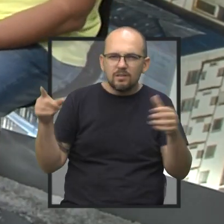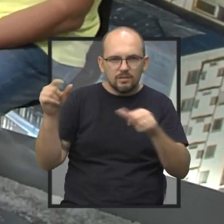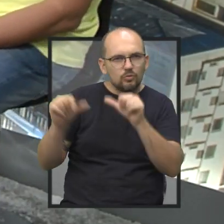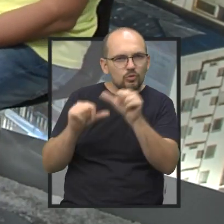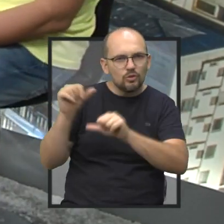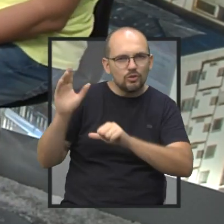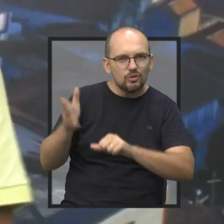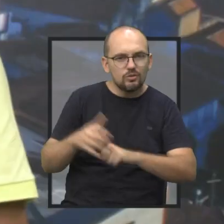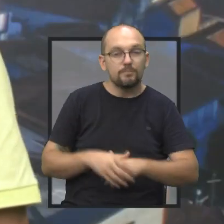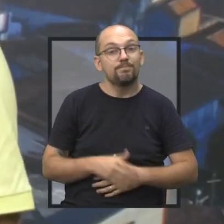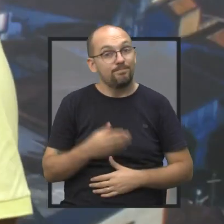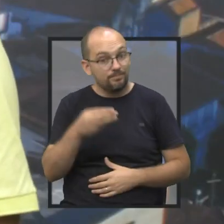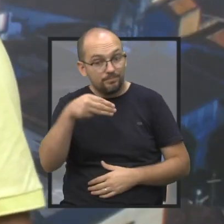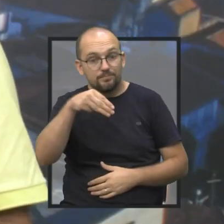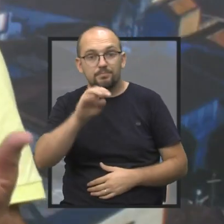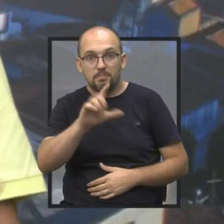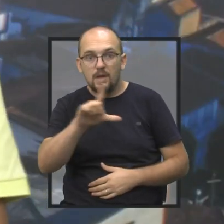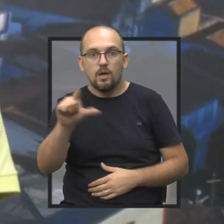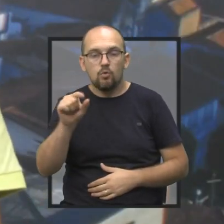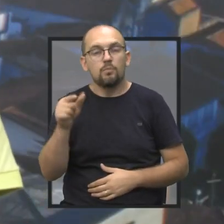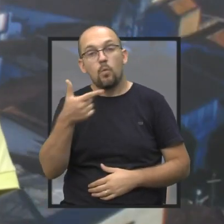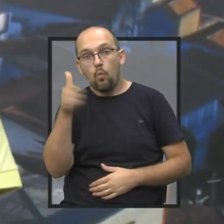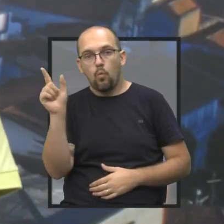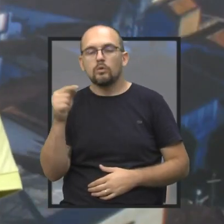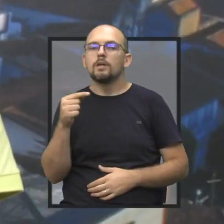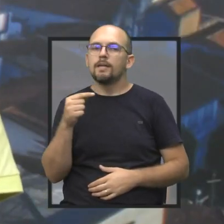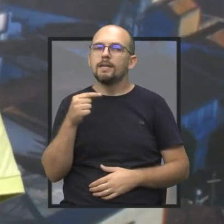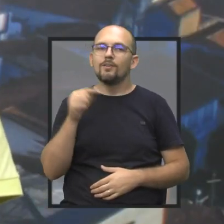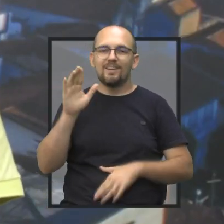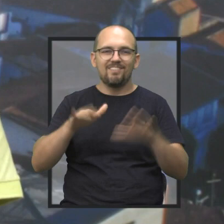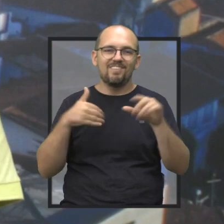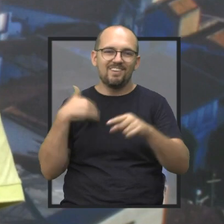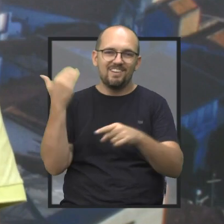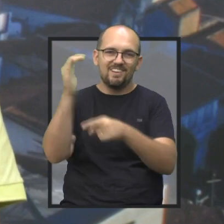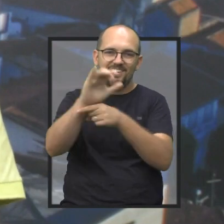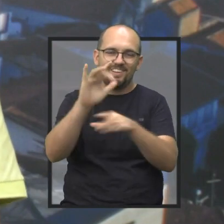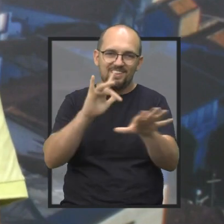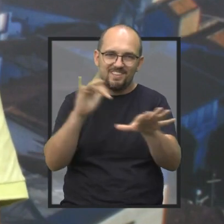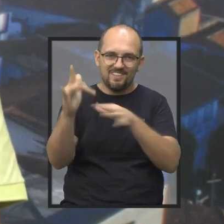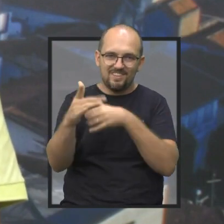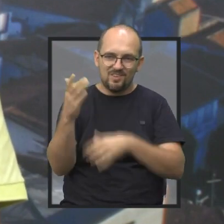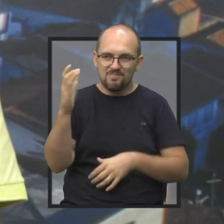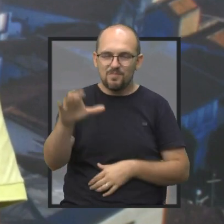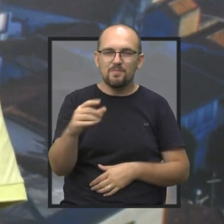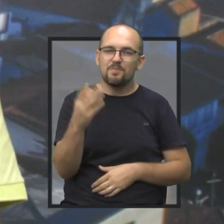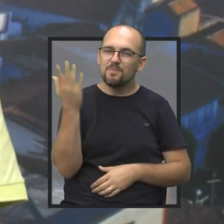que eu até, de vez em quando, eu coloco nas redes sociais,